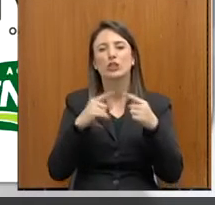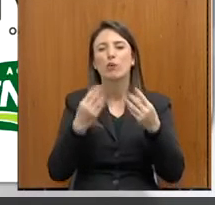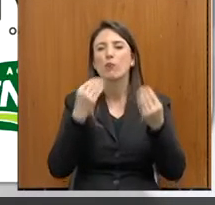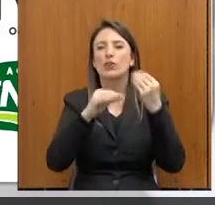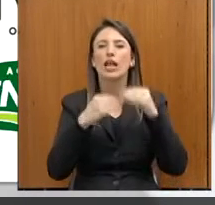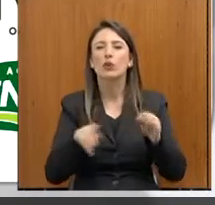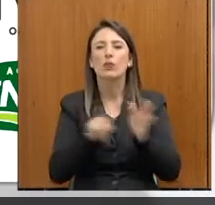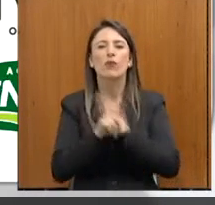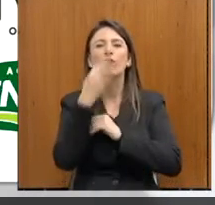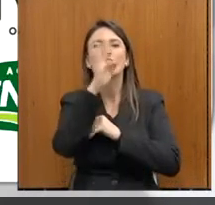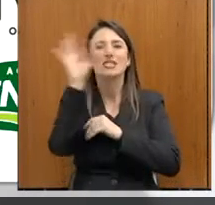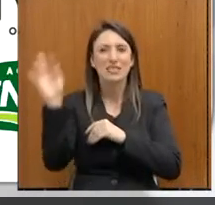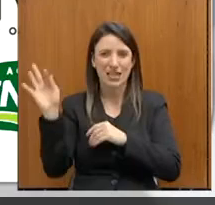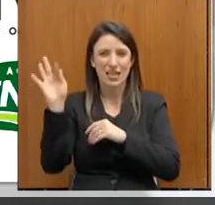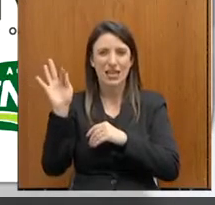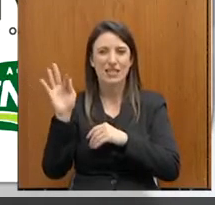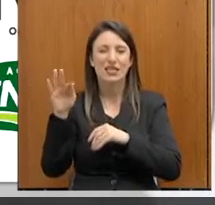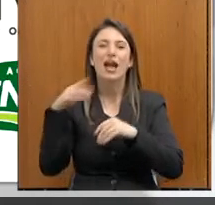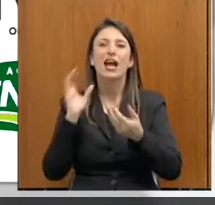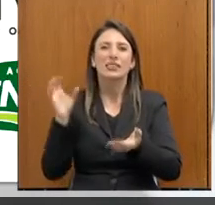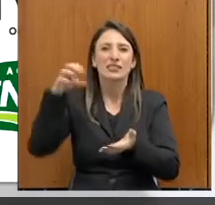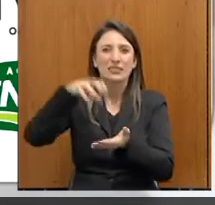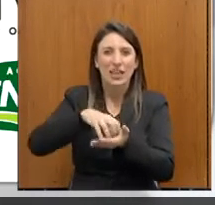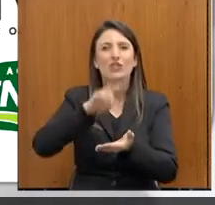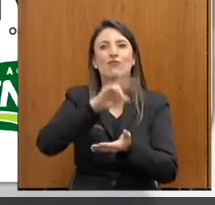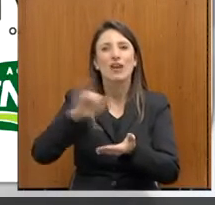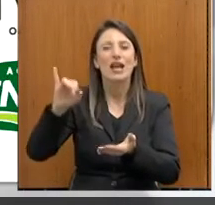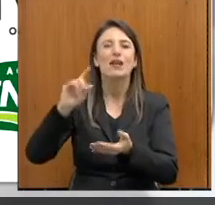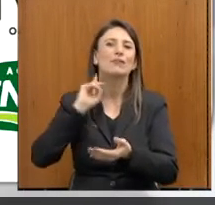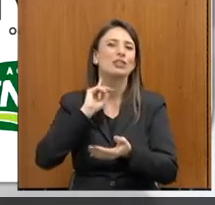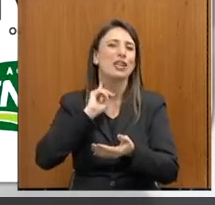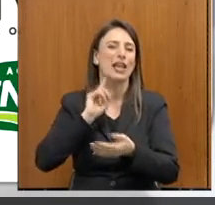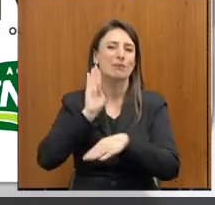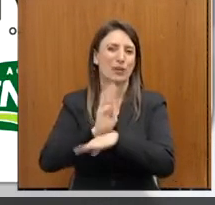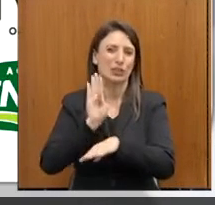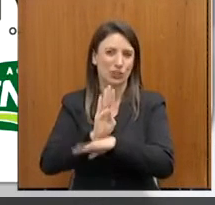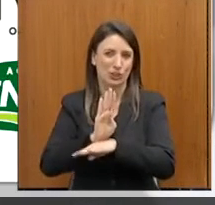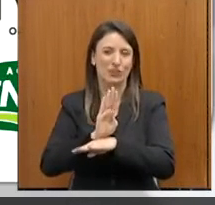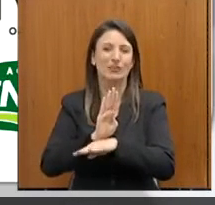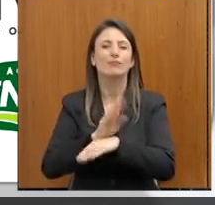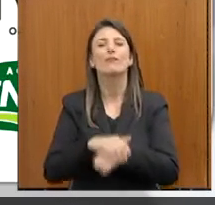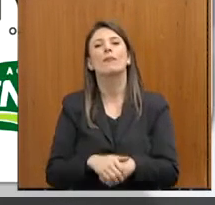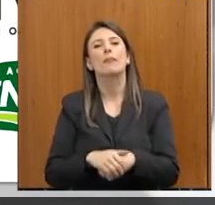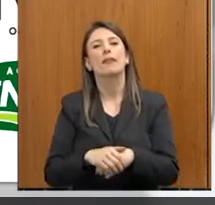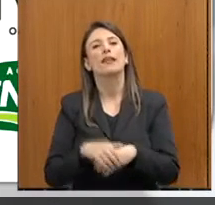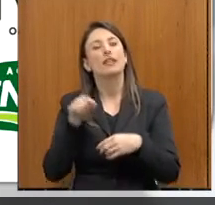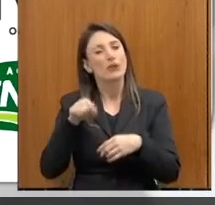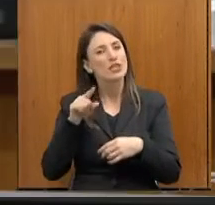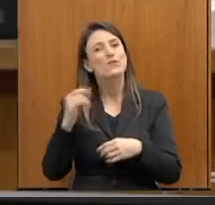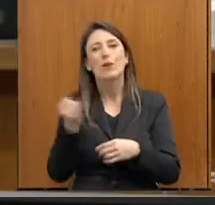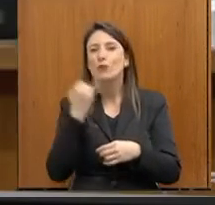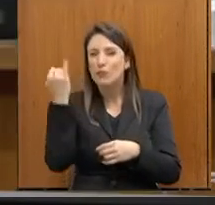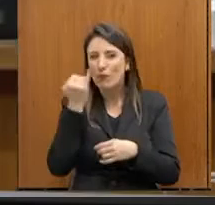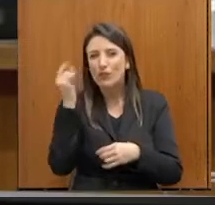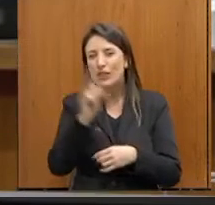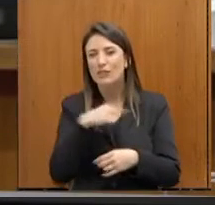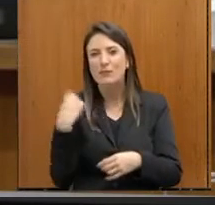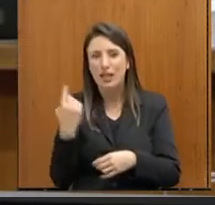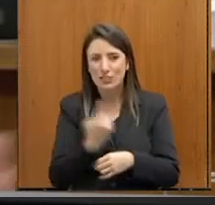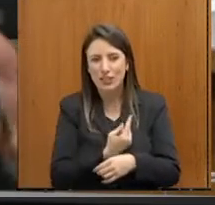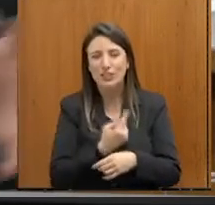francesas e que a sede será em Minas Gerais em Betim é uma escolha muito importante para a gente